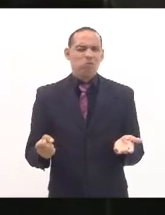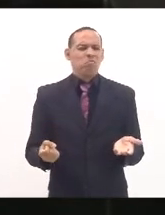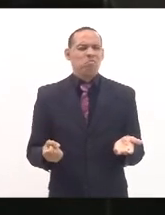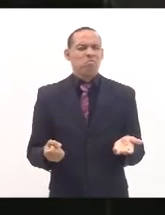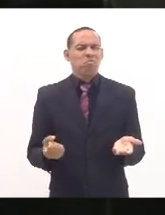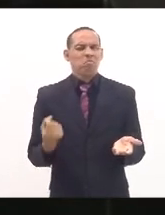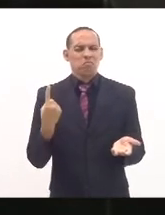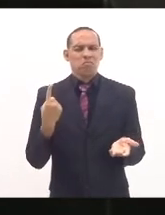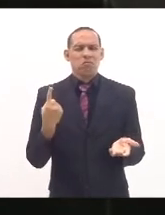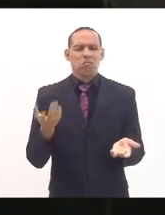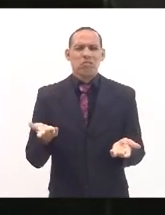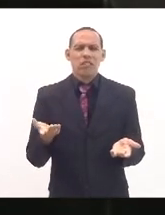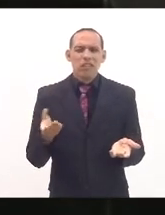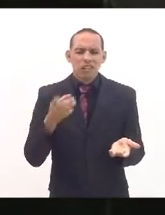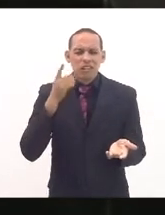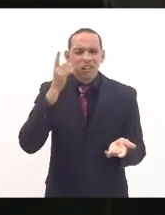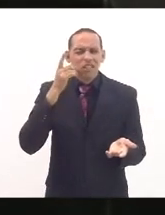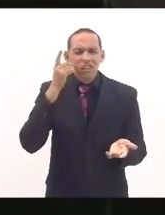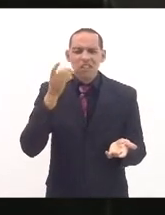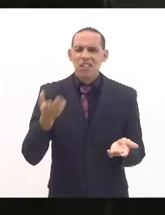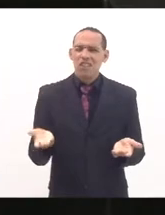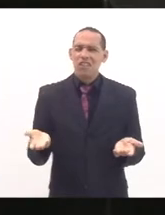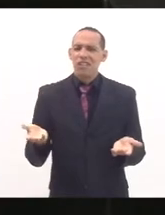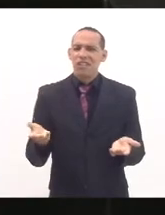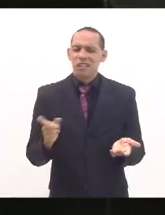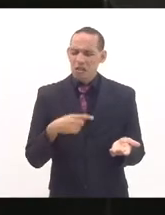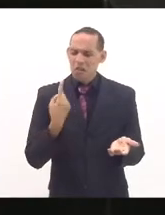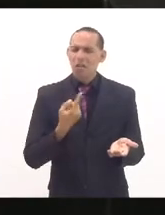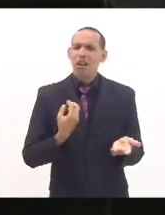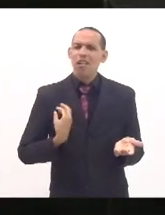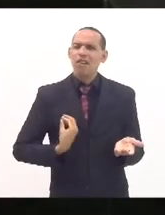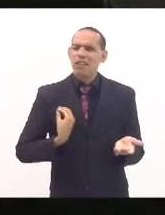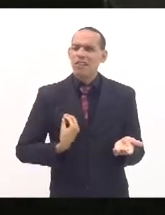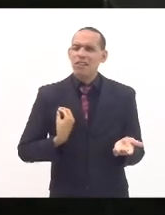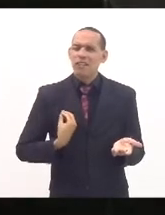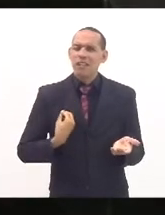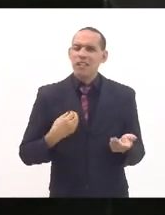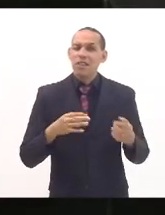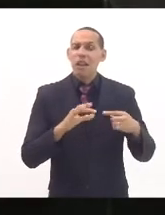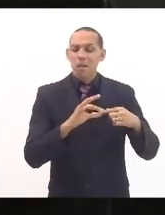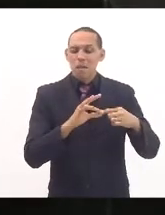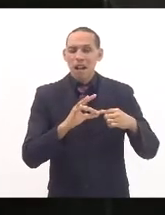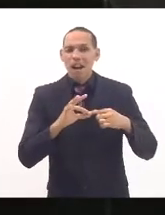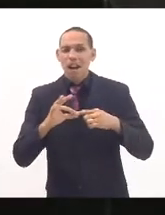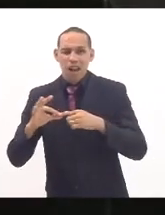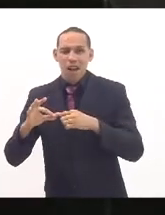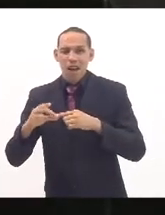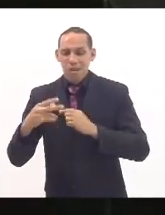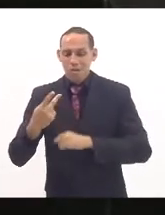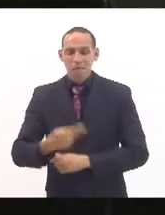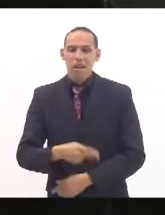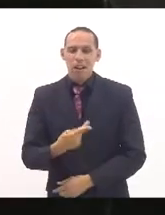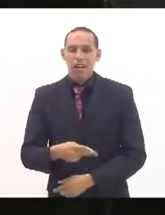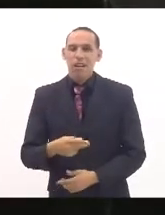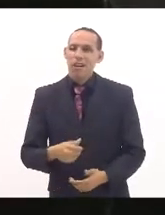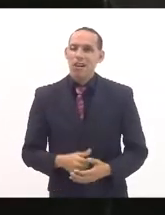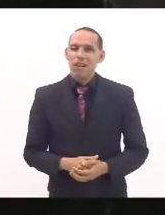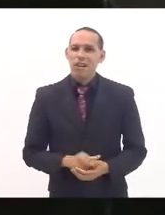Ora, deputada, a gente que mora na periferia dessa cidade,